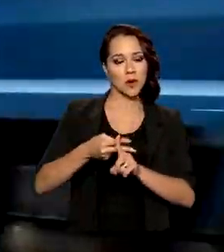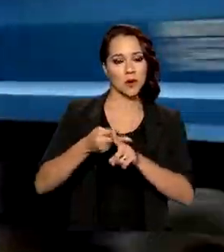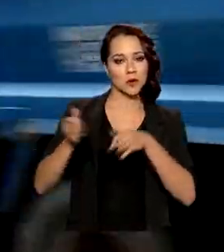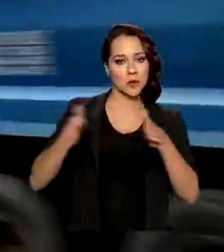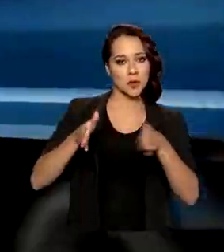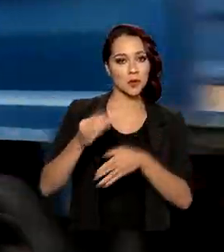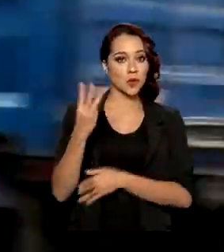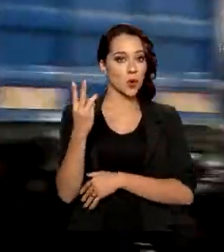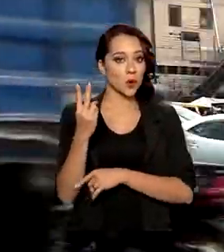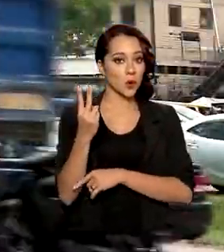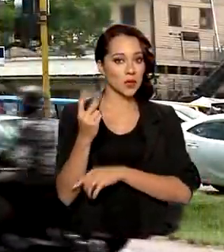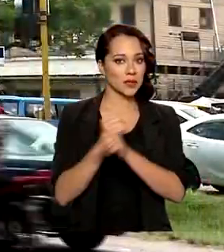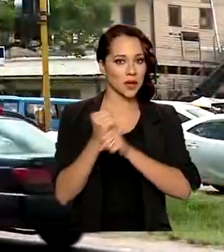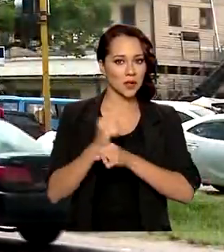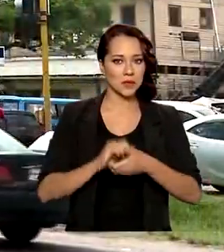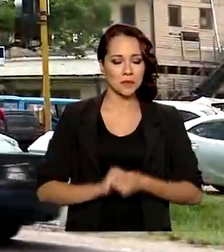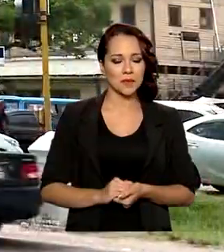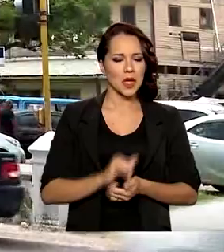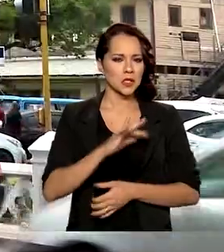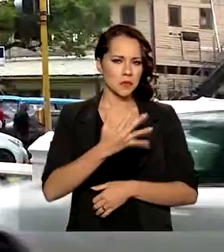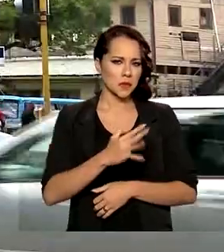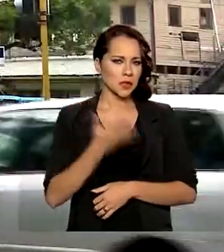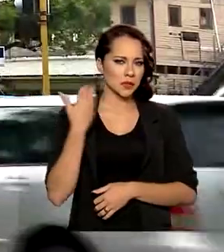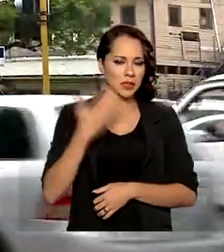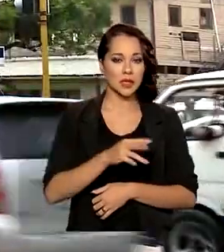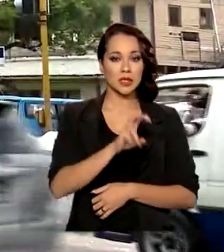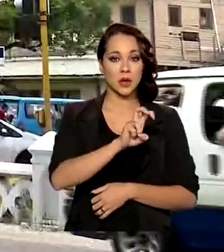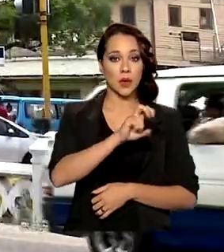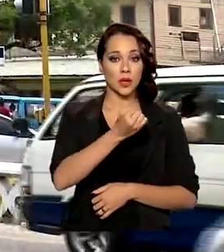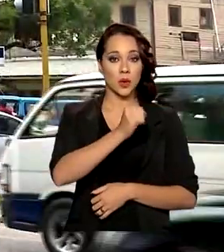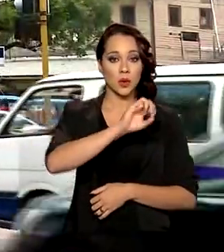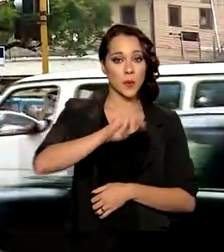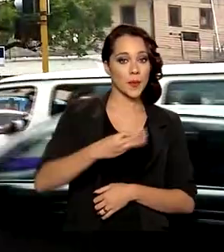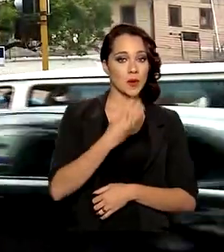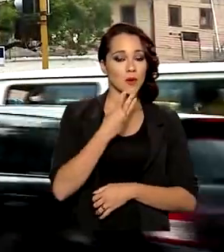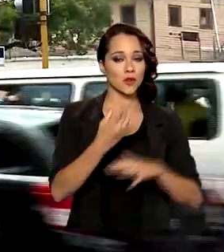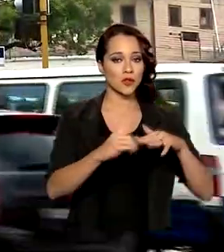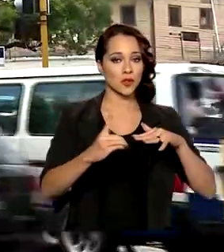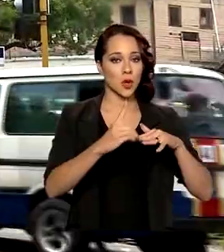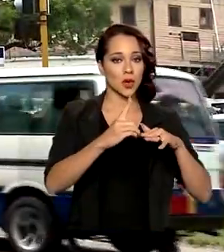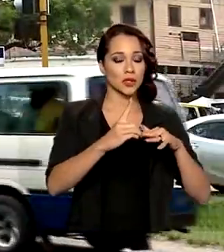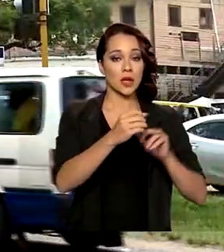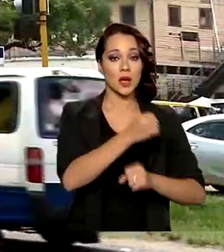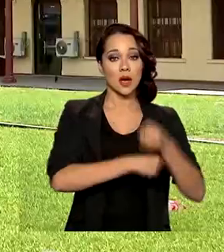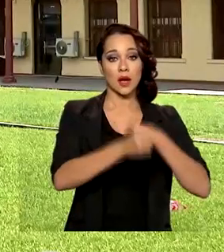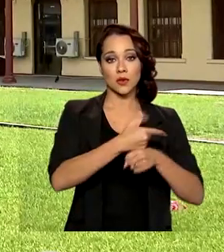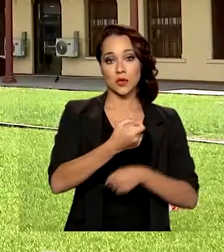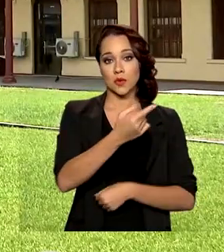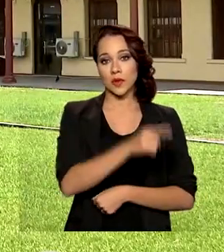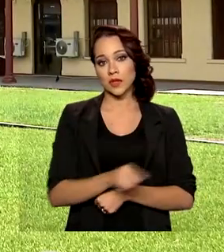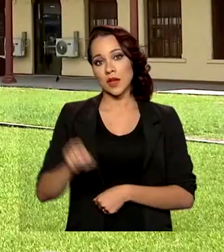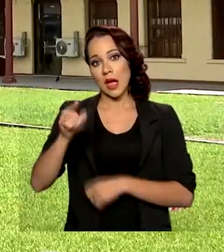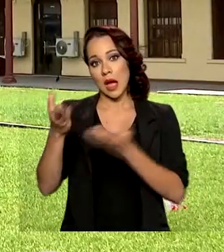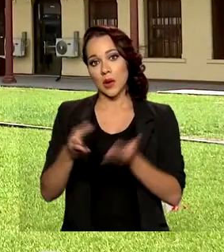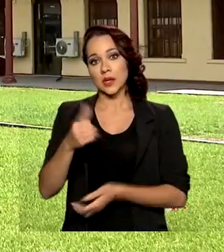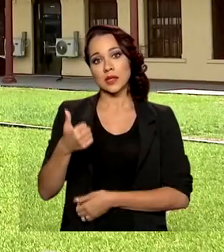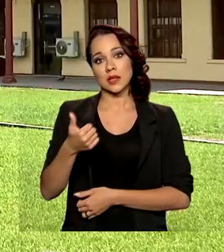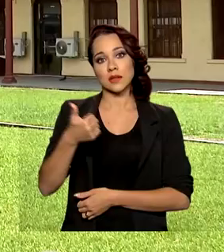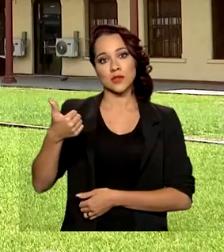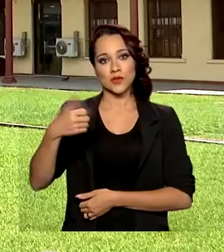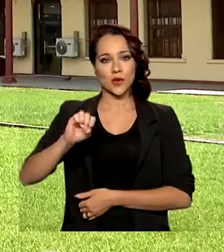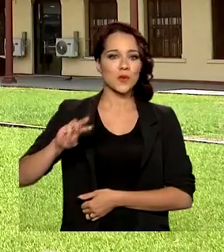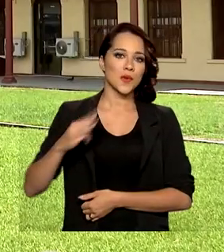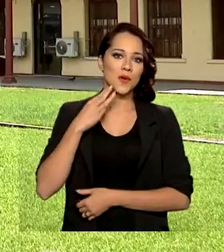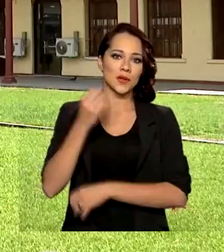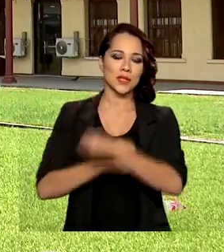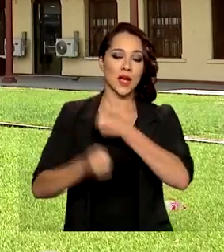últimos dois anos, passando de aproximadamente 58 milhões de dólares em 2020 para 118 milhões